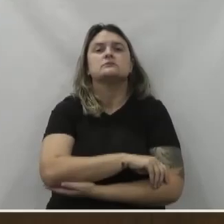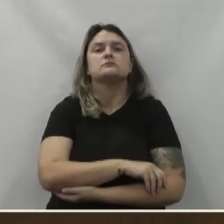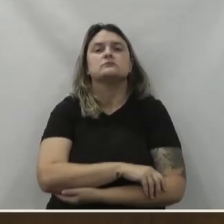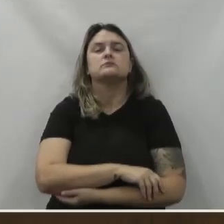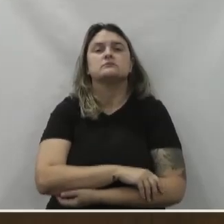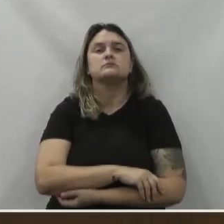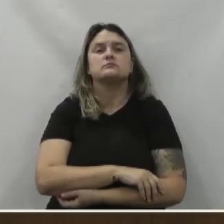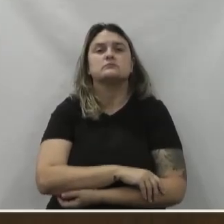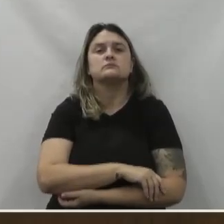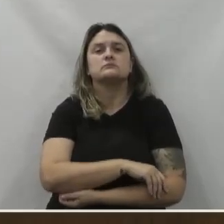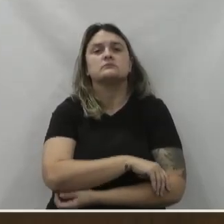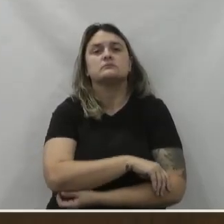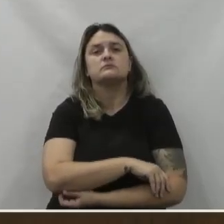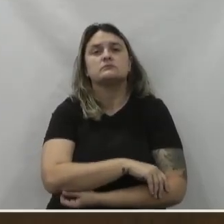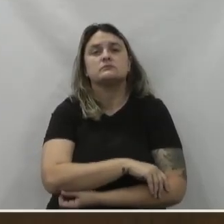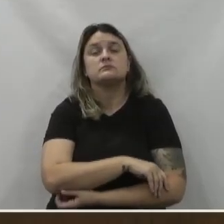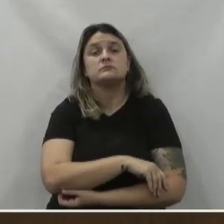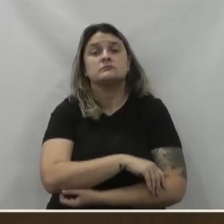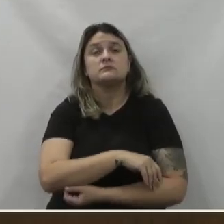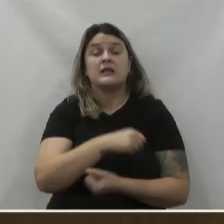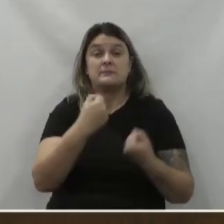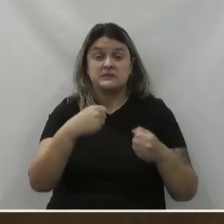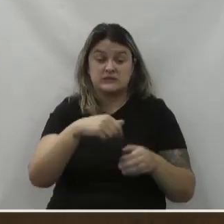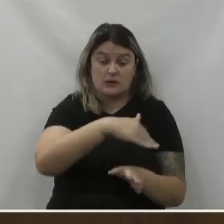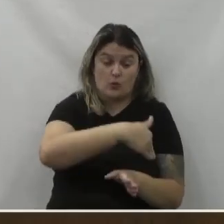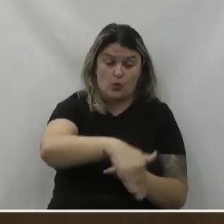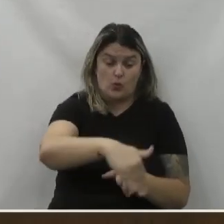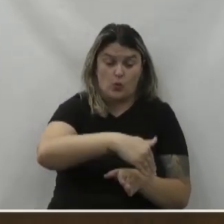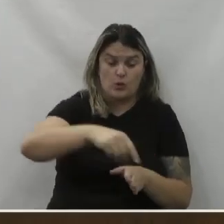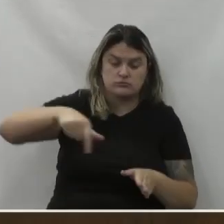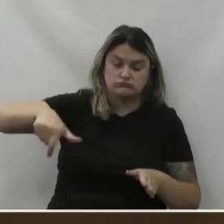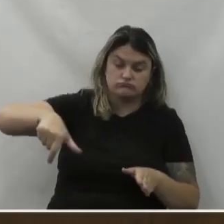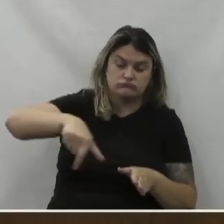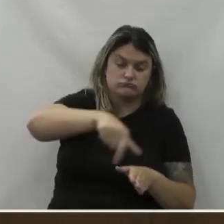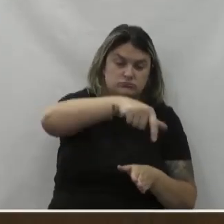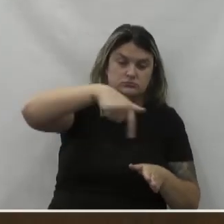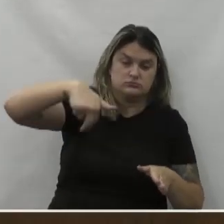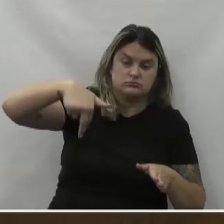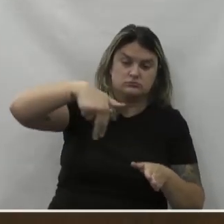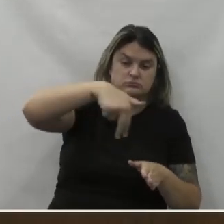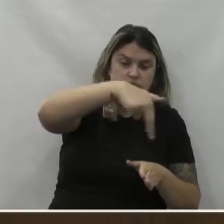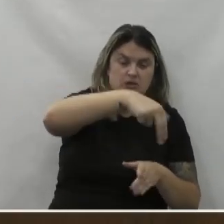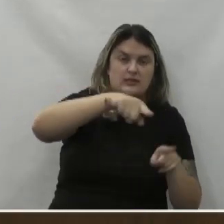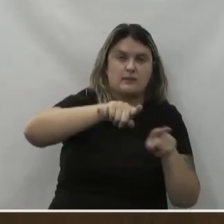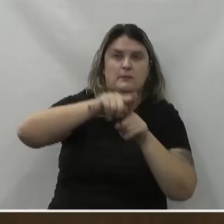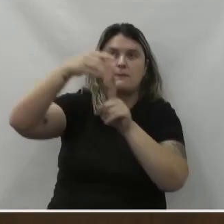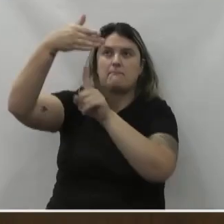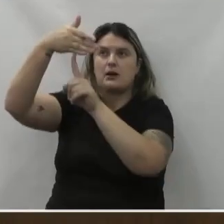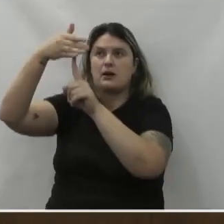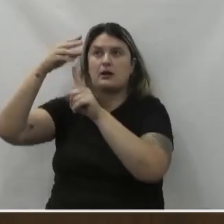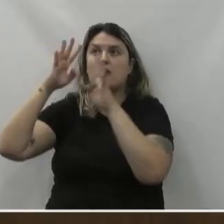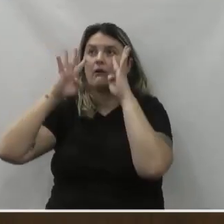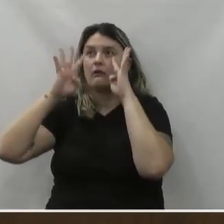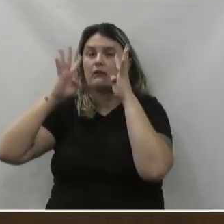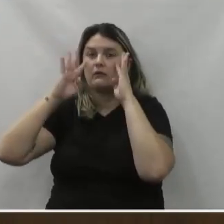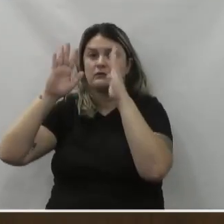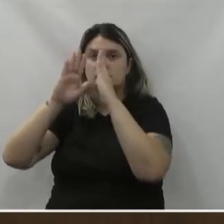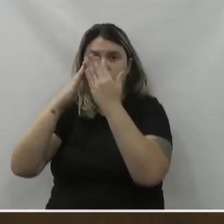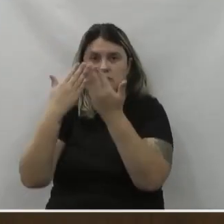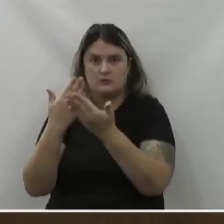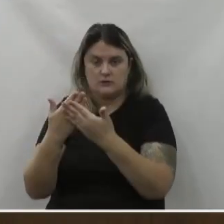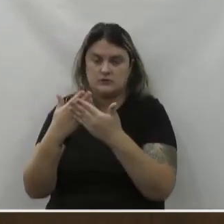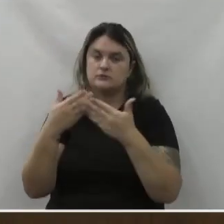A instalação de lombadas e de placas de sinalização escolar no trecho em frente ao prédio escolar mostra-se